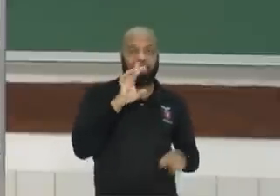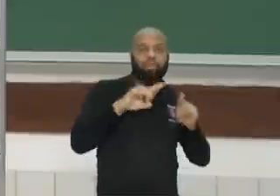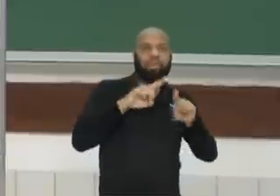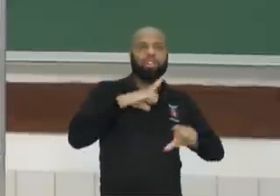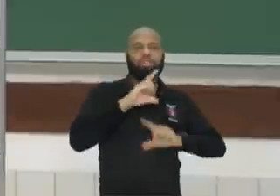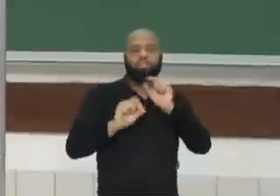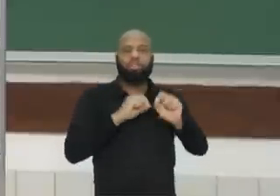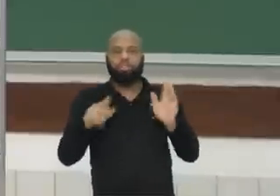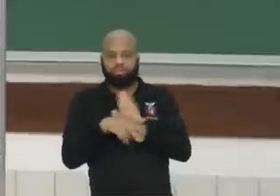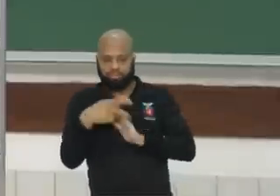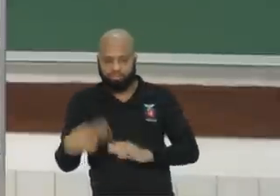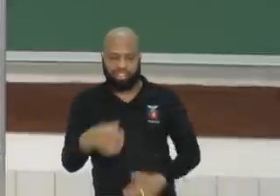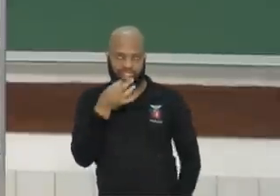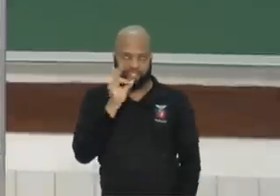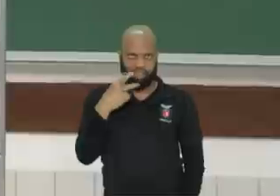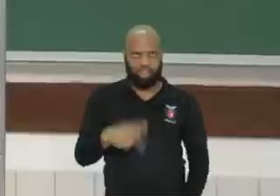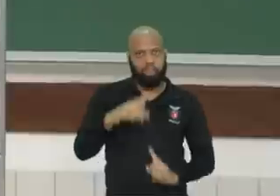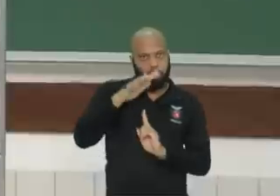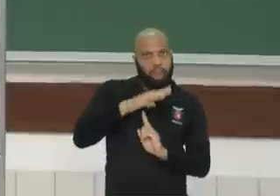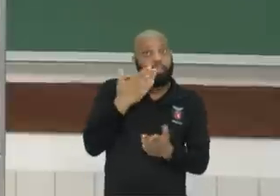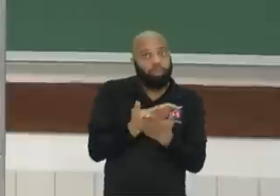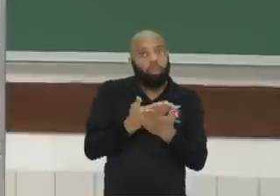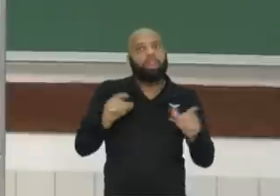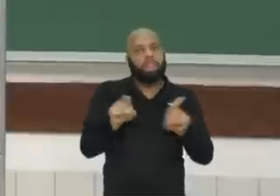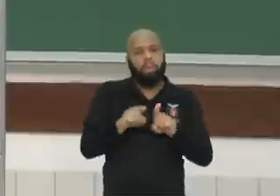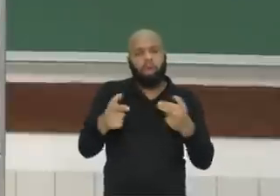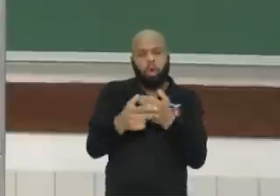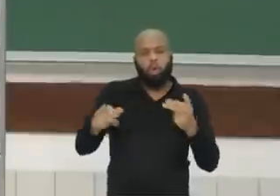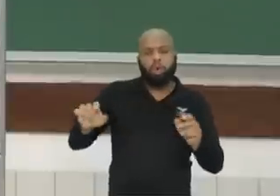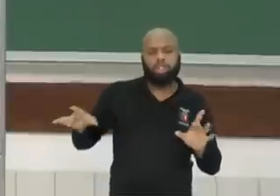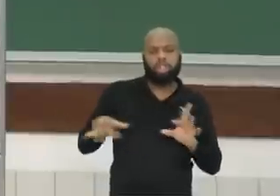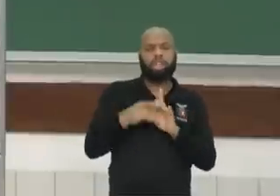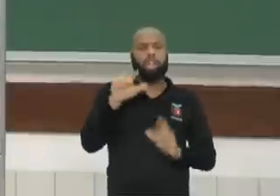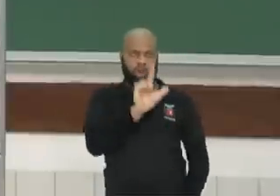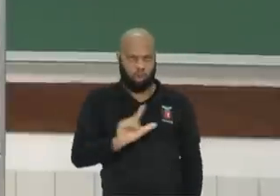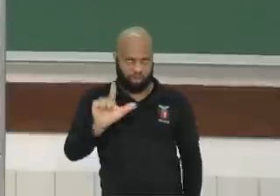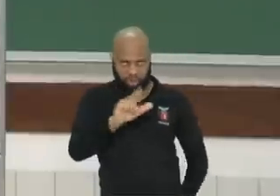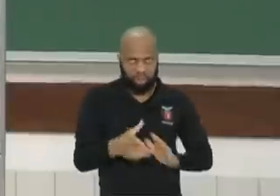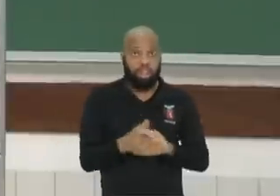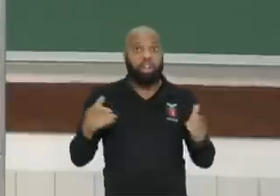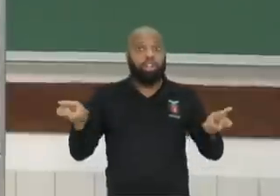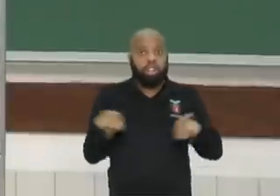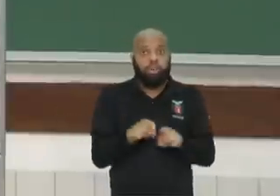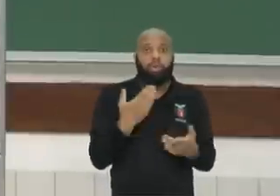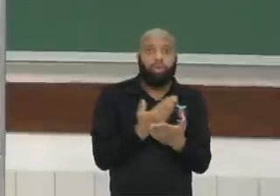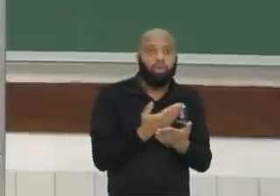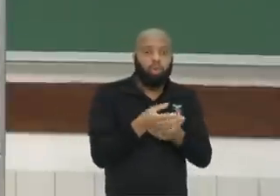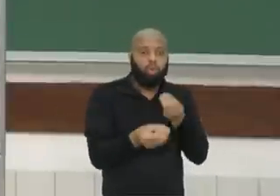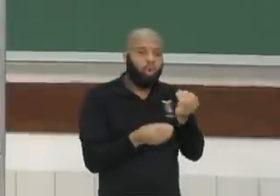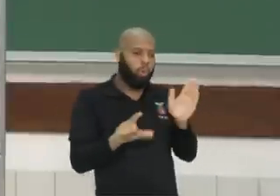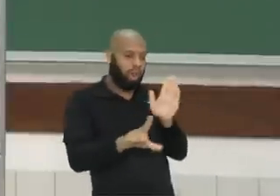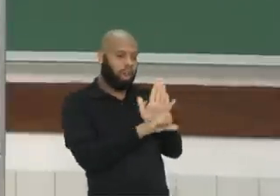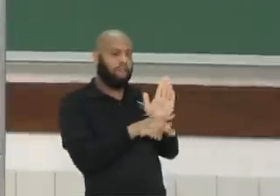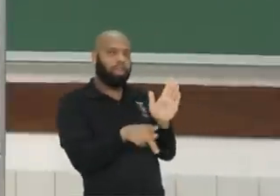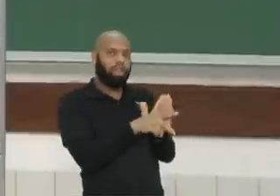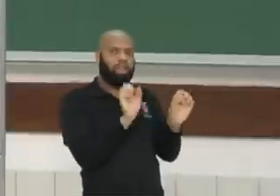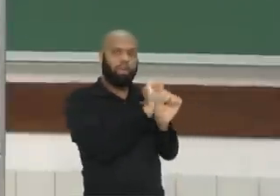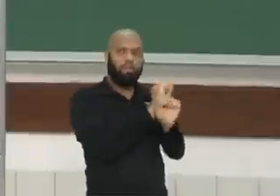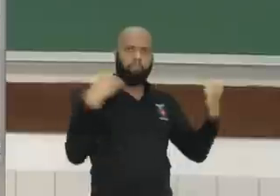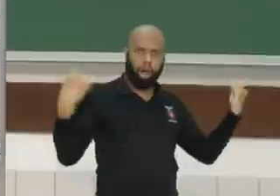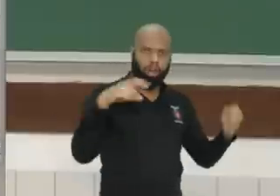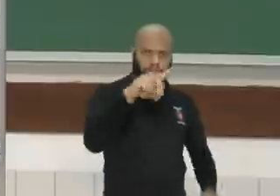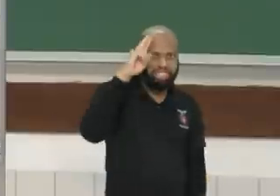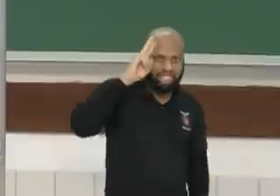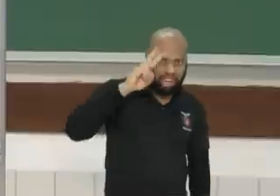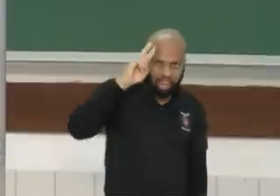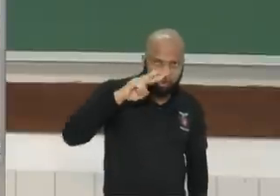economia cafeeira aqui para o Paraná. A gente também viu nas últimas aulas as leis do processo abolicionista. Lembram-se dela,